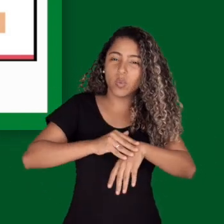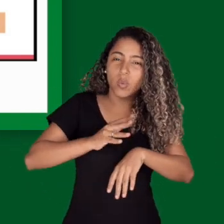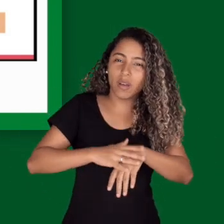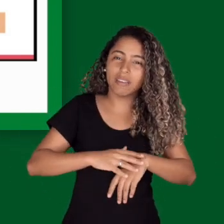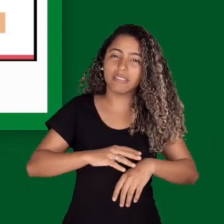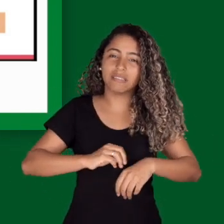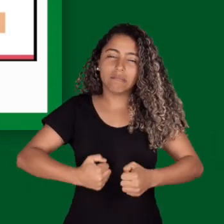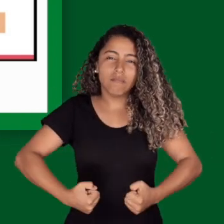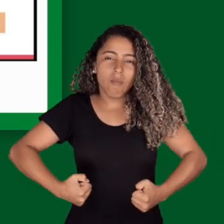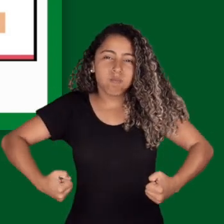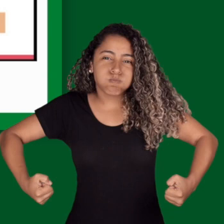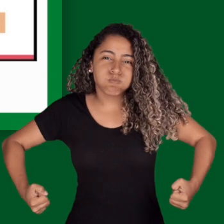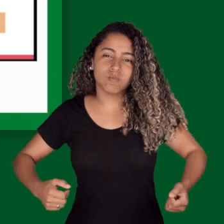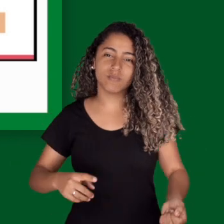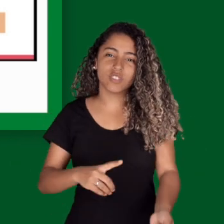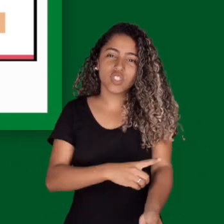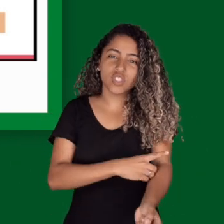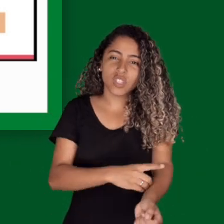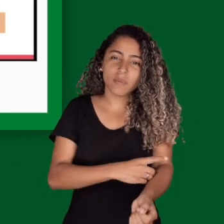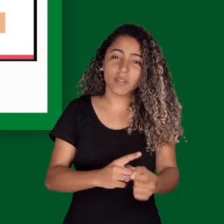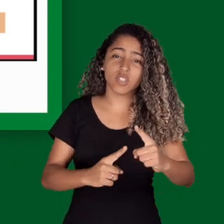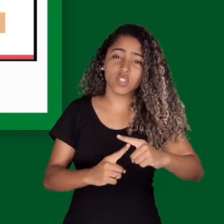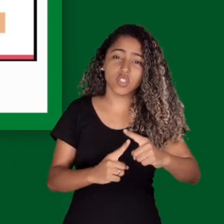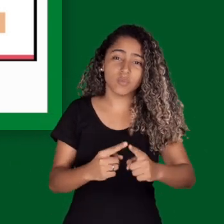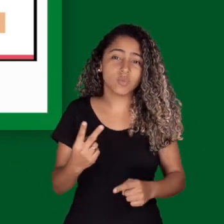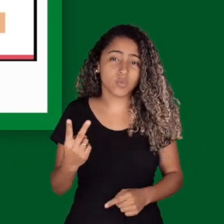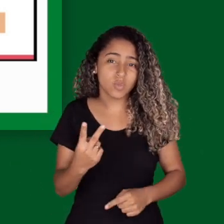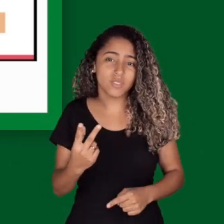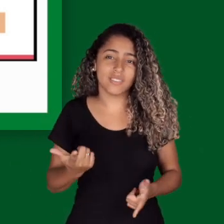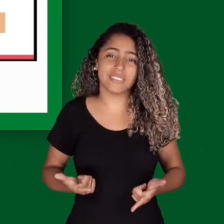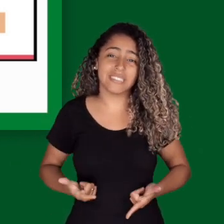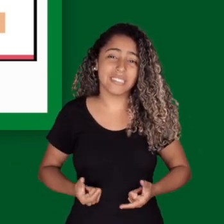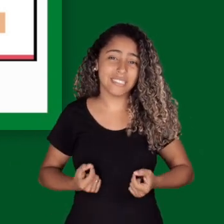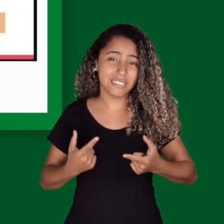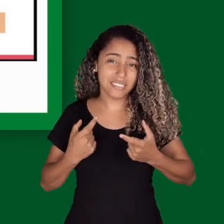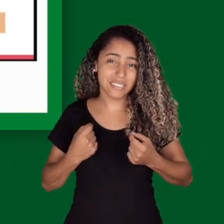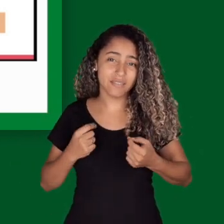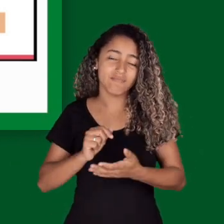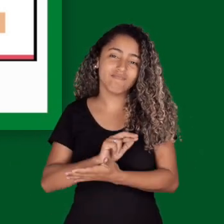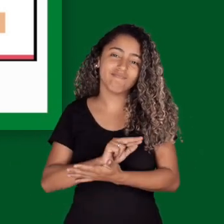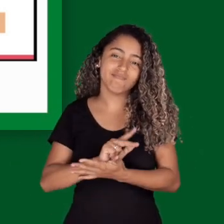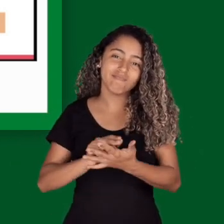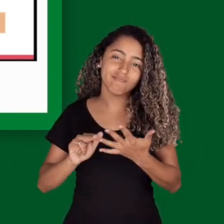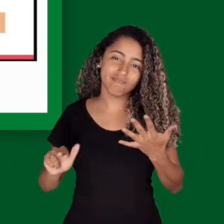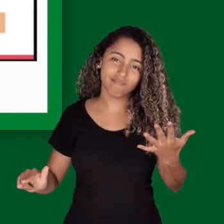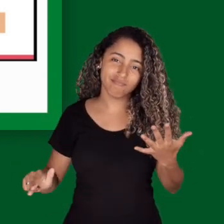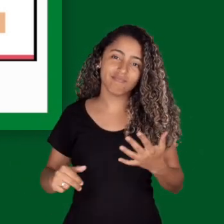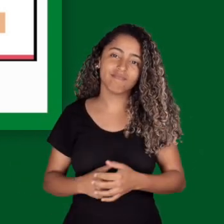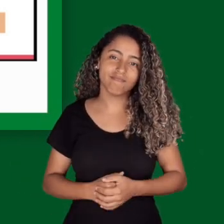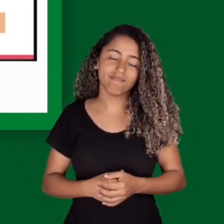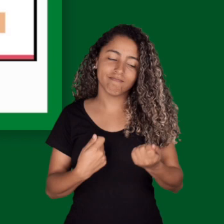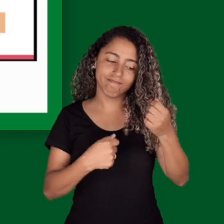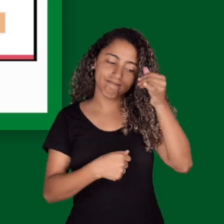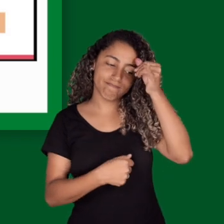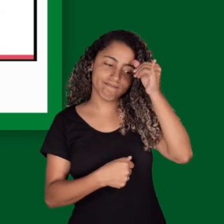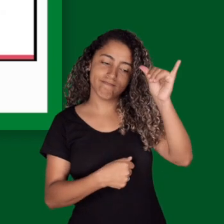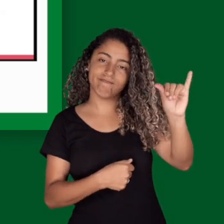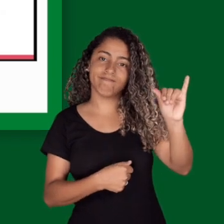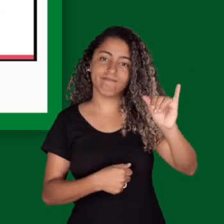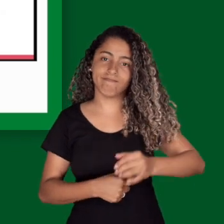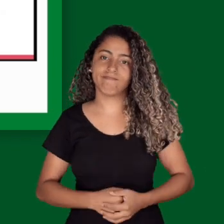como obesidade, o diabetes tipo 2, né? Até mesmo cânceres. Então, devem ser